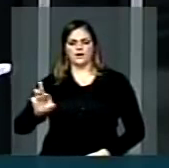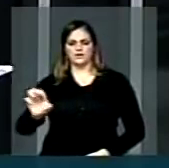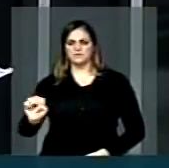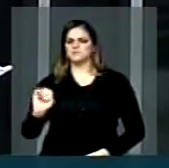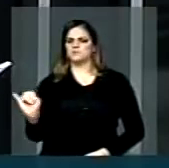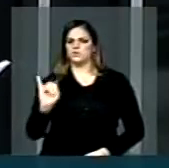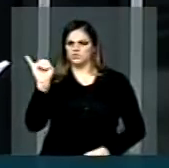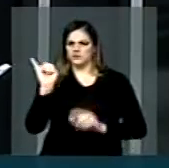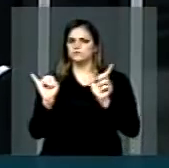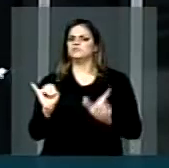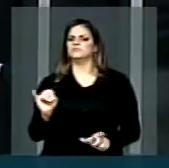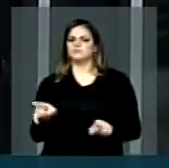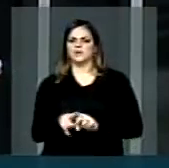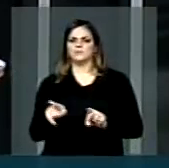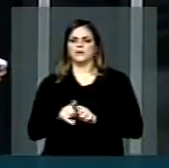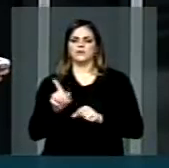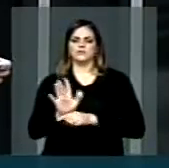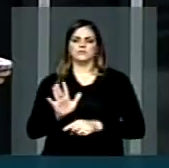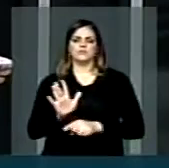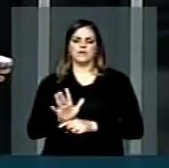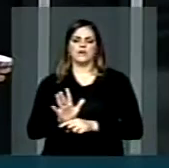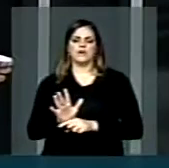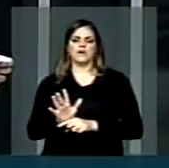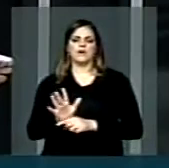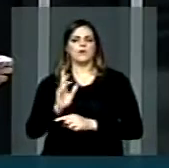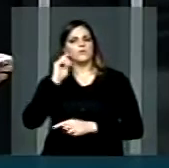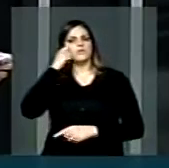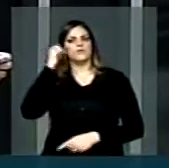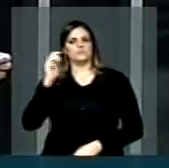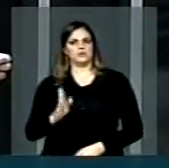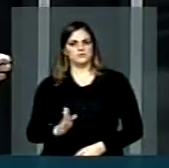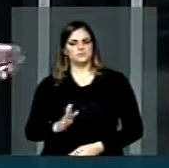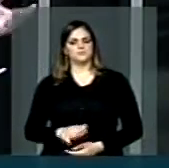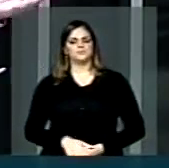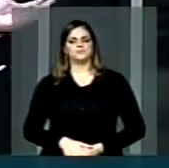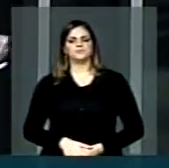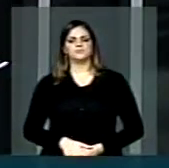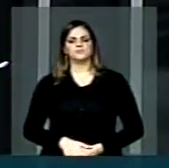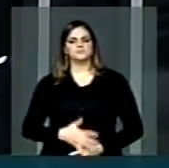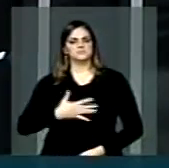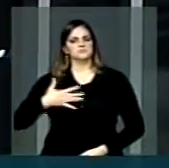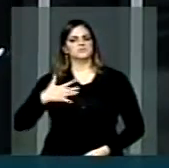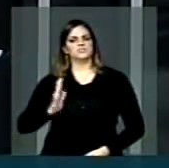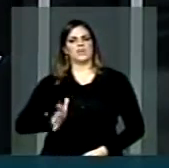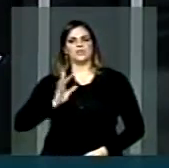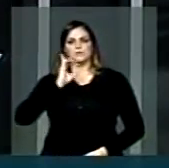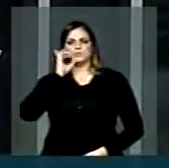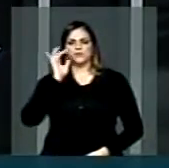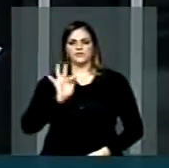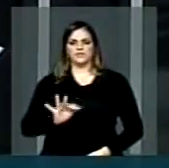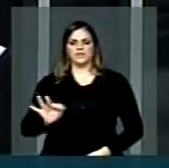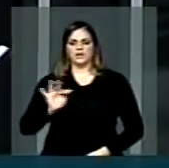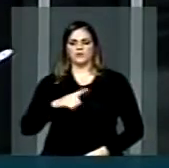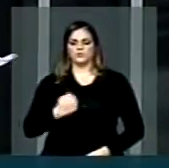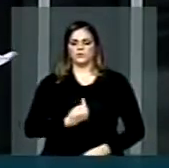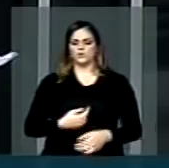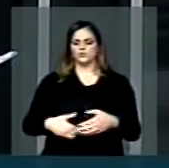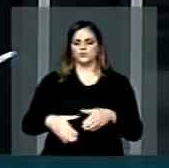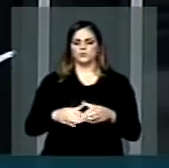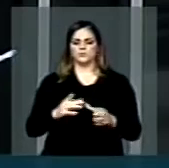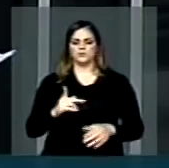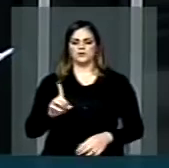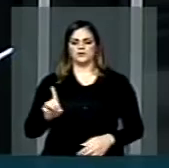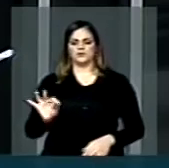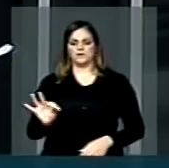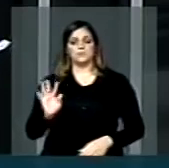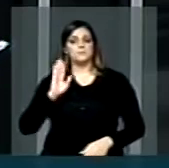também da luta do movimento negro no nosso país. Tivemos a honra de tê-lo como deputado federal, a bancada do PDT, sendo uma de suas